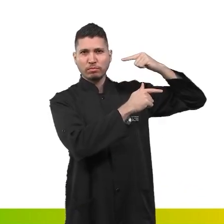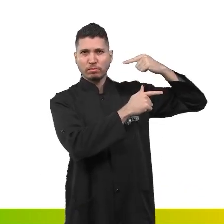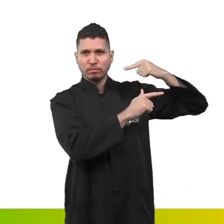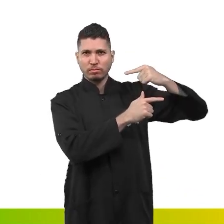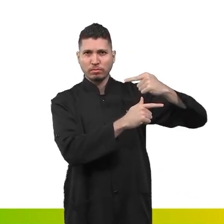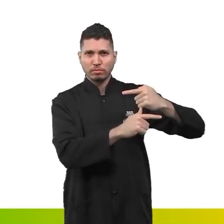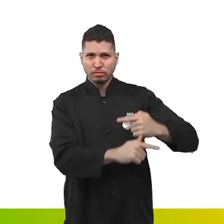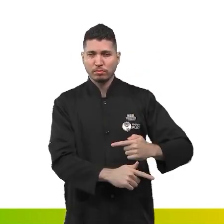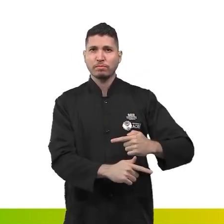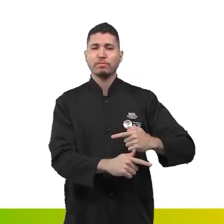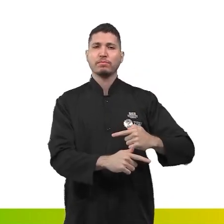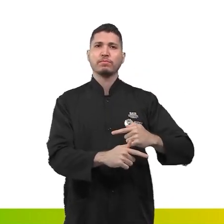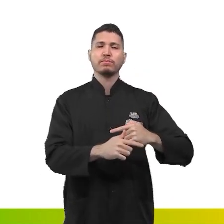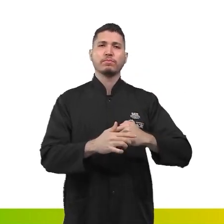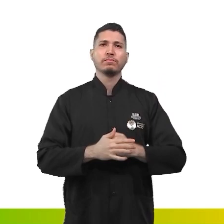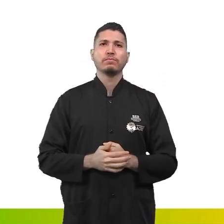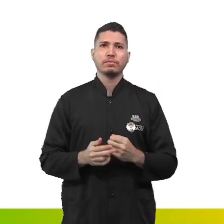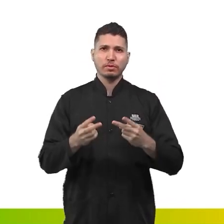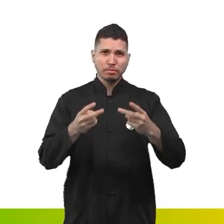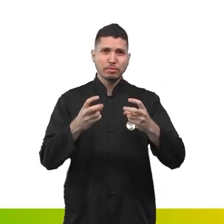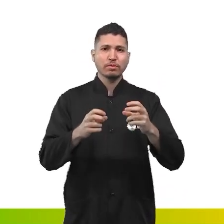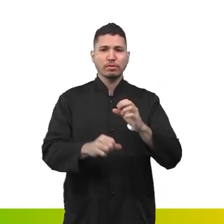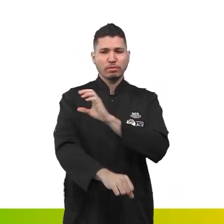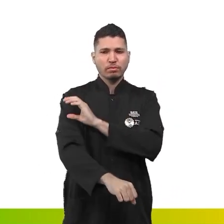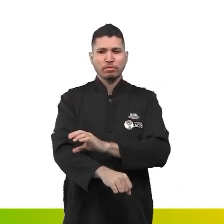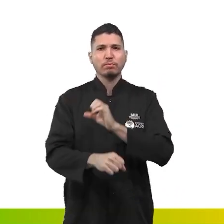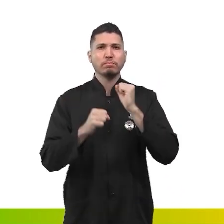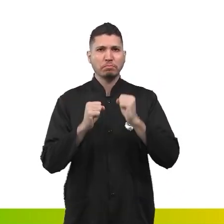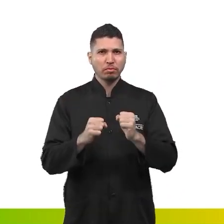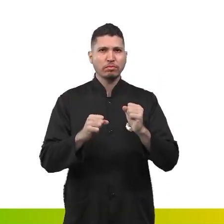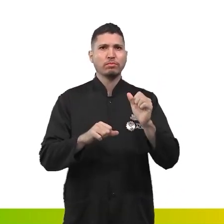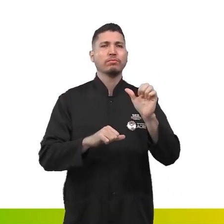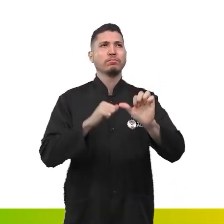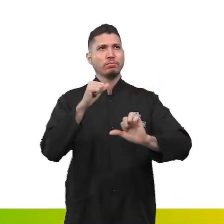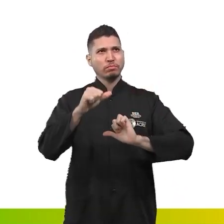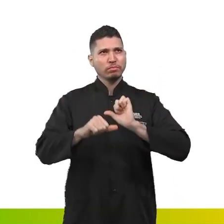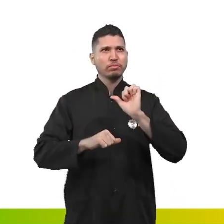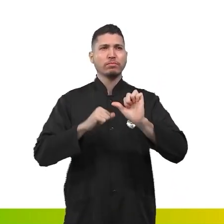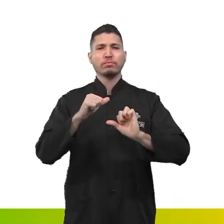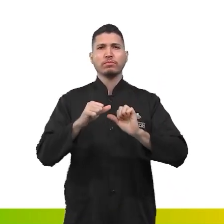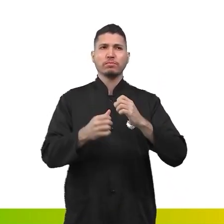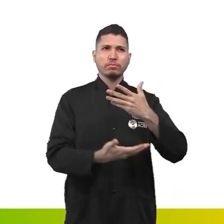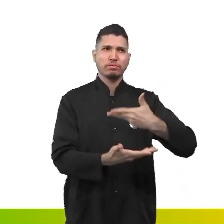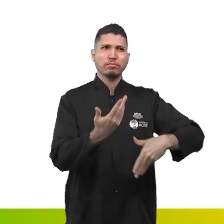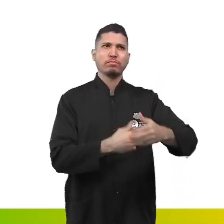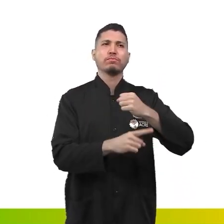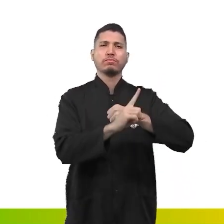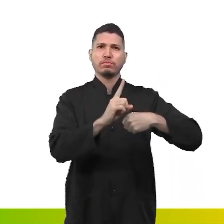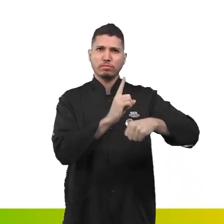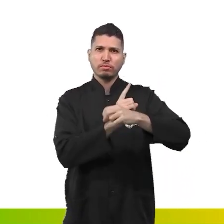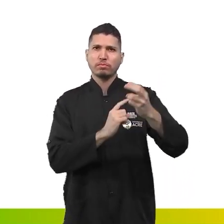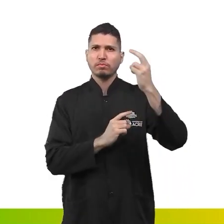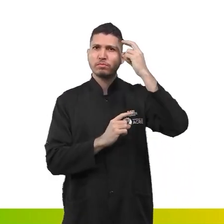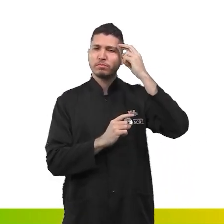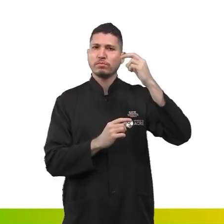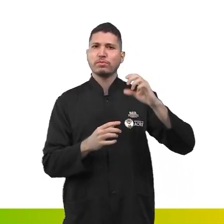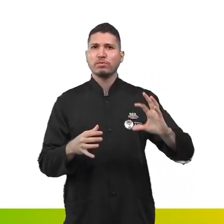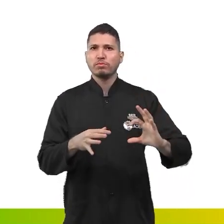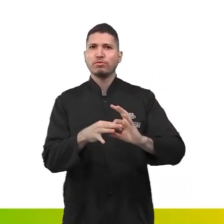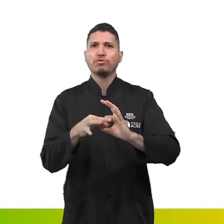ser modificada. Assim, socialização e cultura são interdependentes e